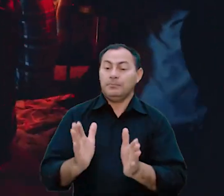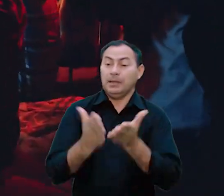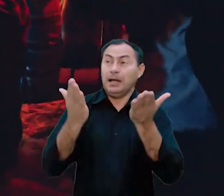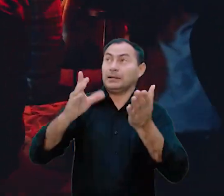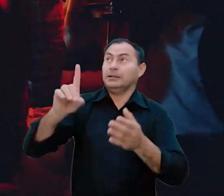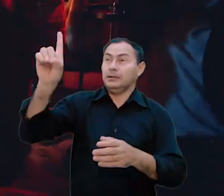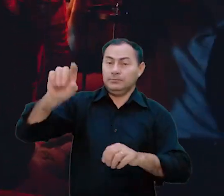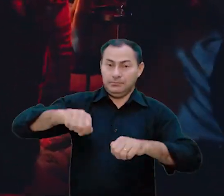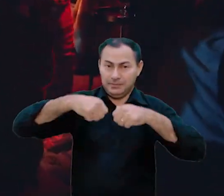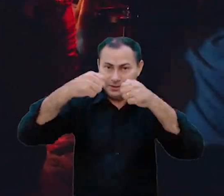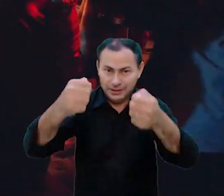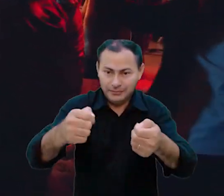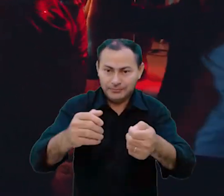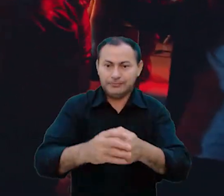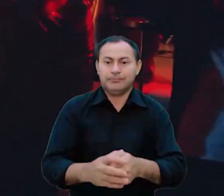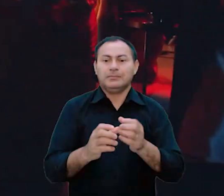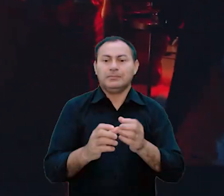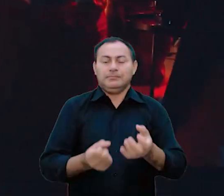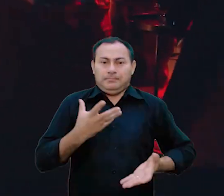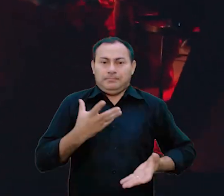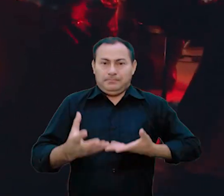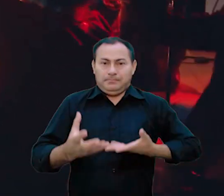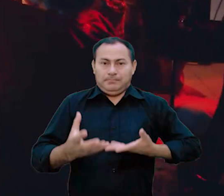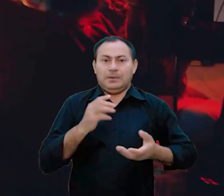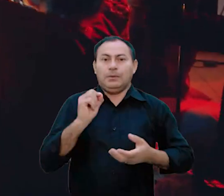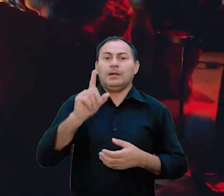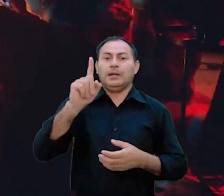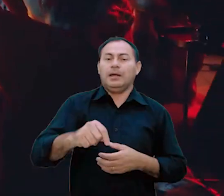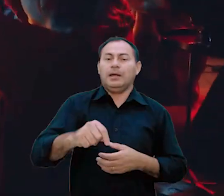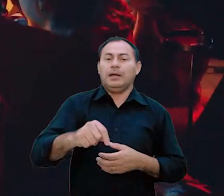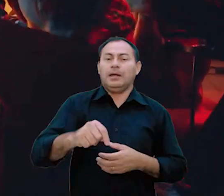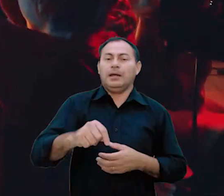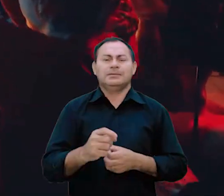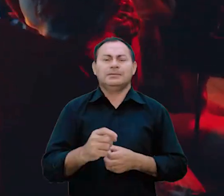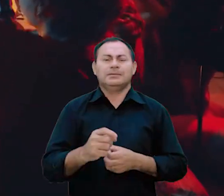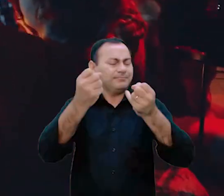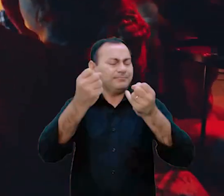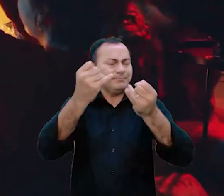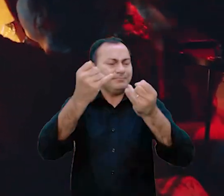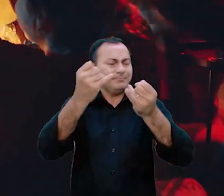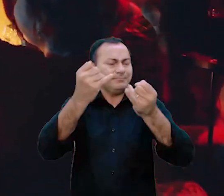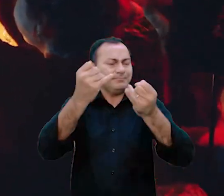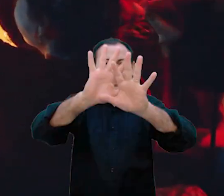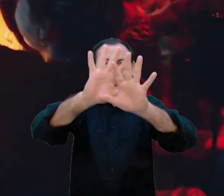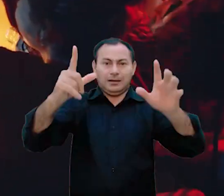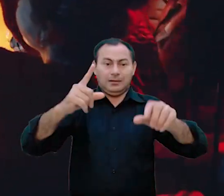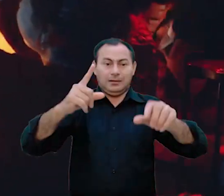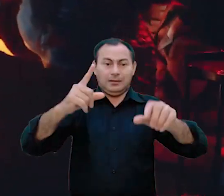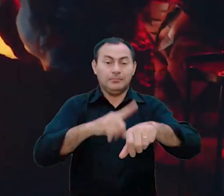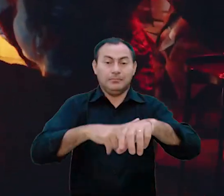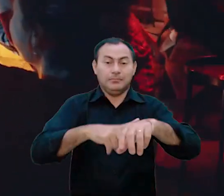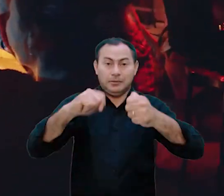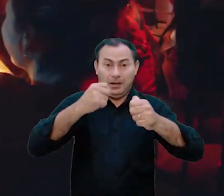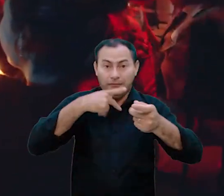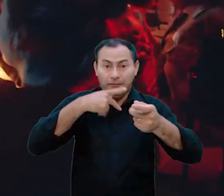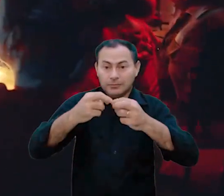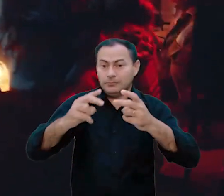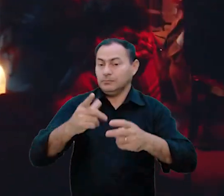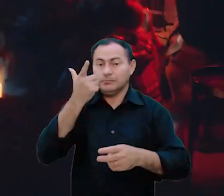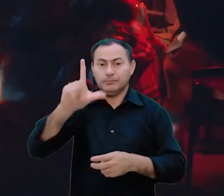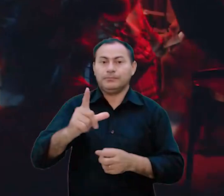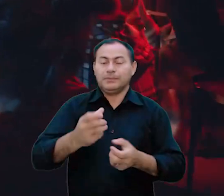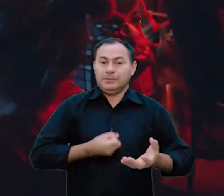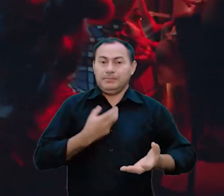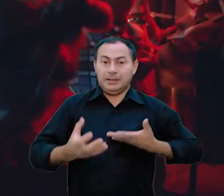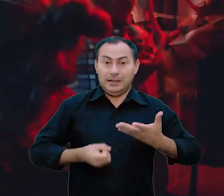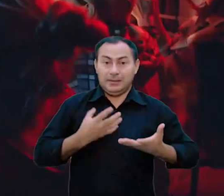música é um milagre que Deus nos deu, a fim de expressarmos aquilo que é inexprimível. Tem horas que precisamos dizer algo